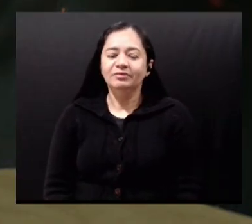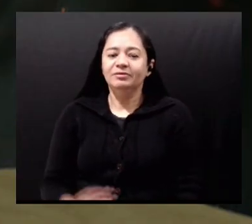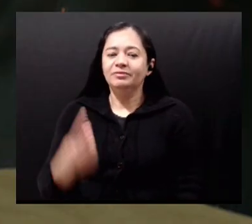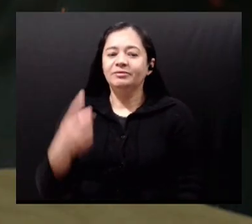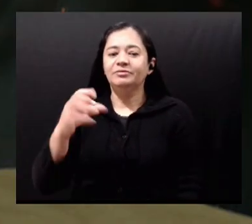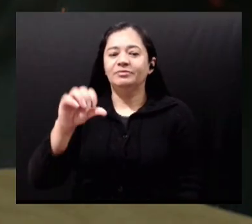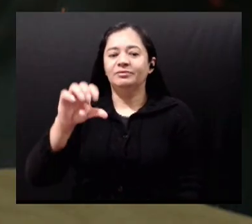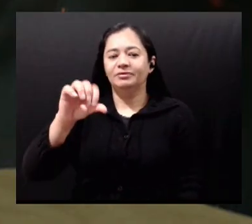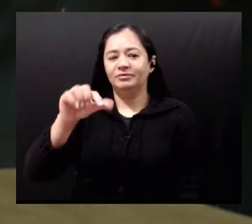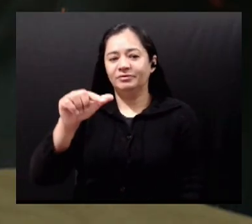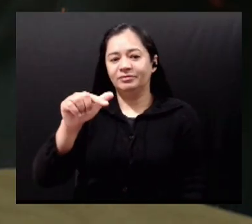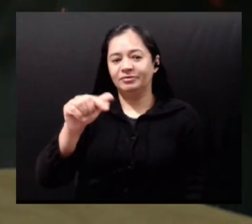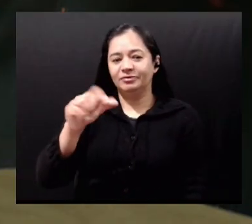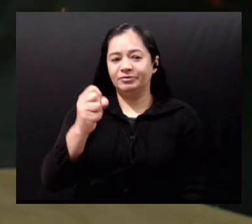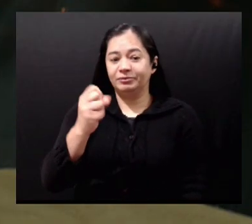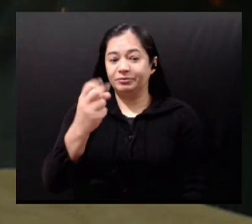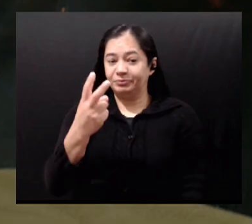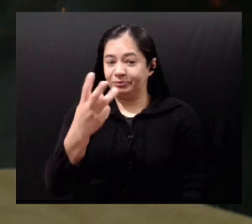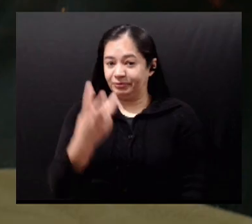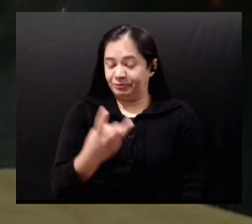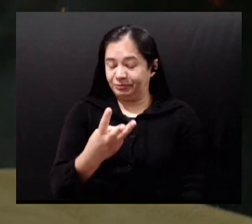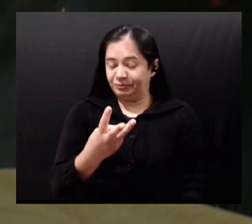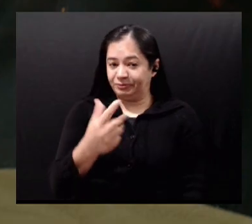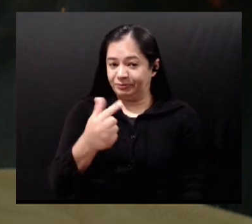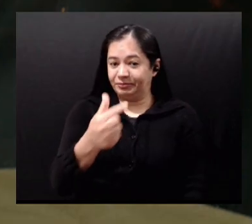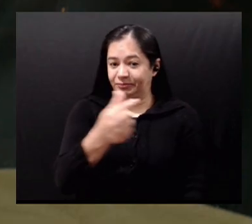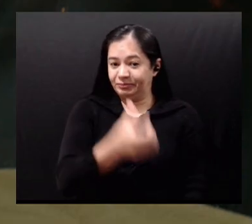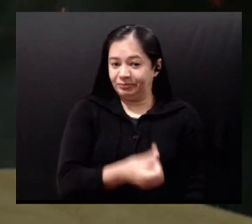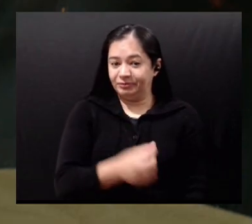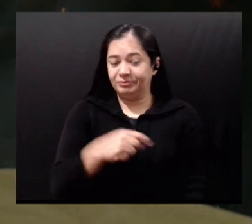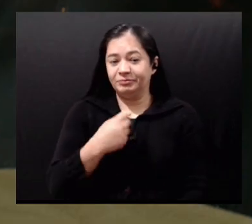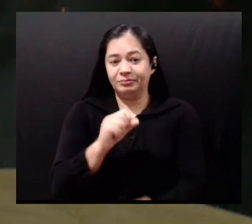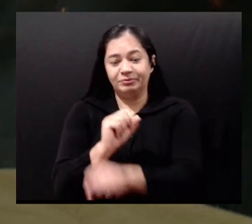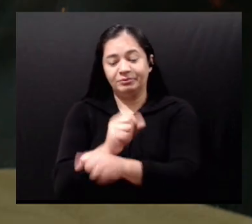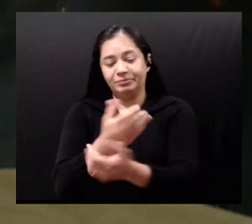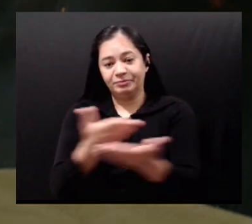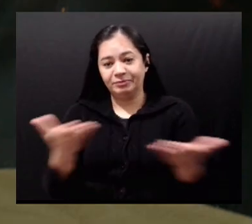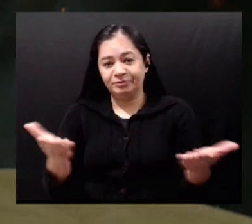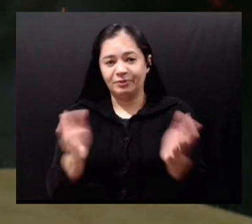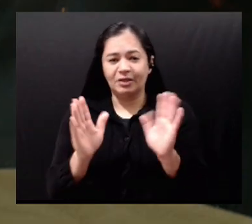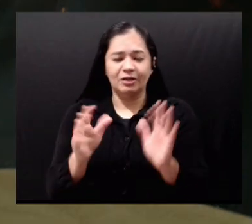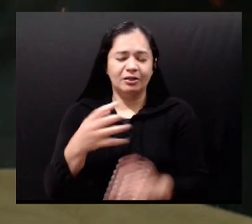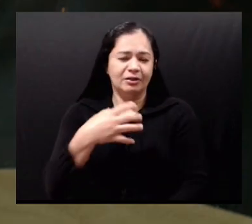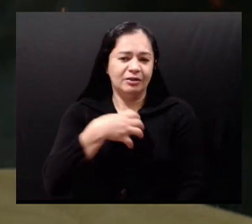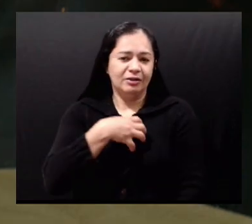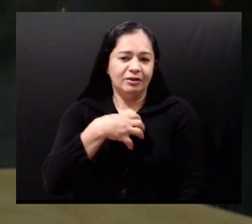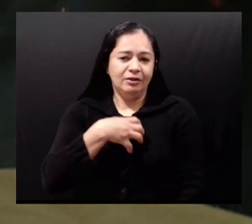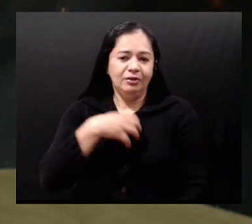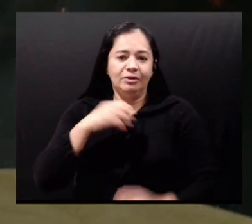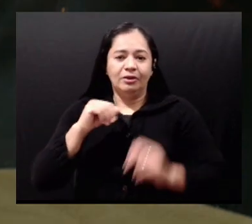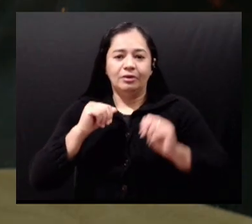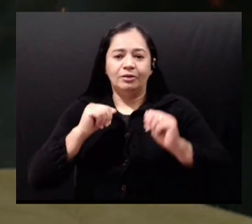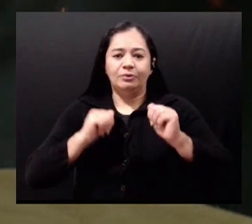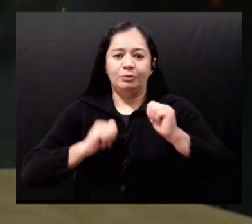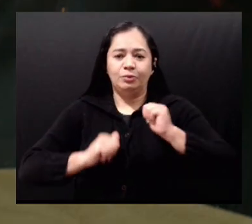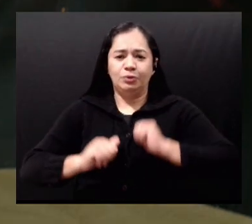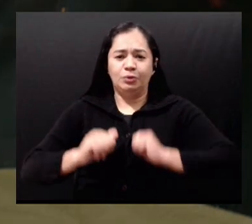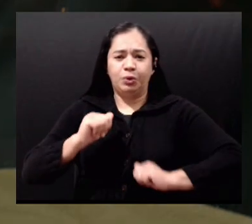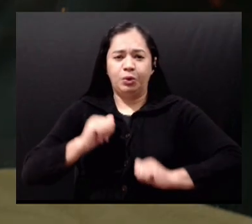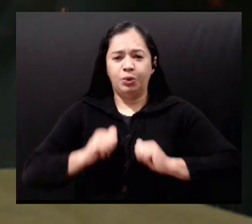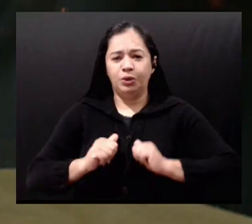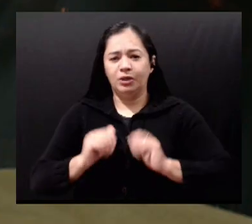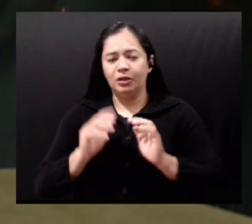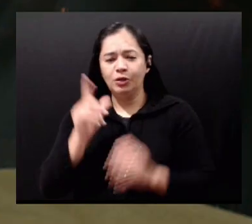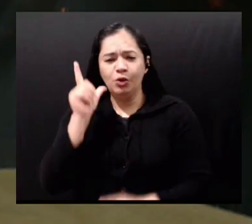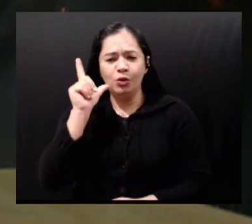1997-829-3776. A gente aguarda a sua mensagem. Você já teve aquela sensação de ansiedade coletiva? Consegue descrever isso?